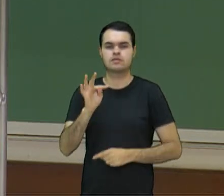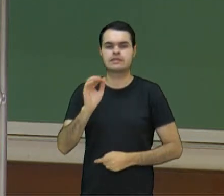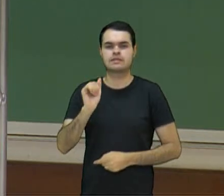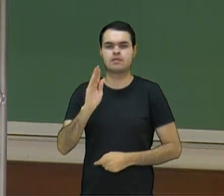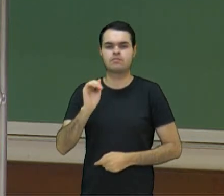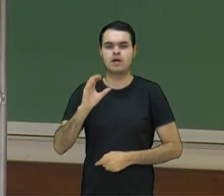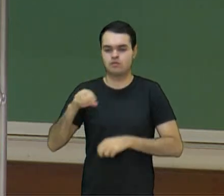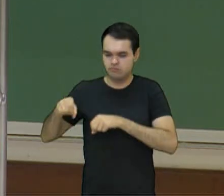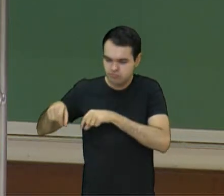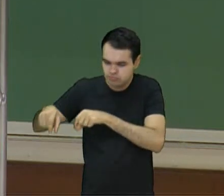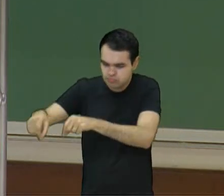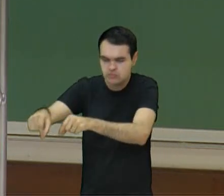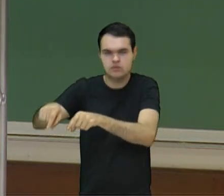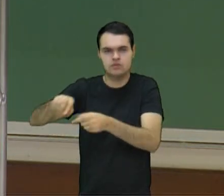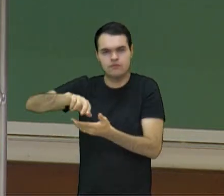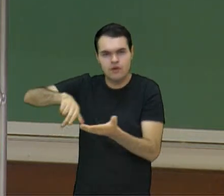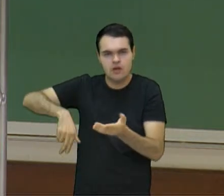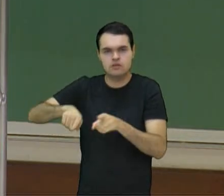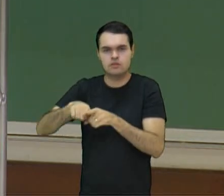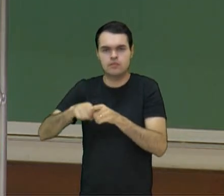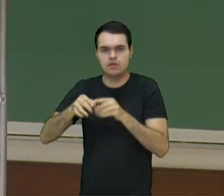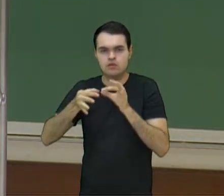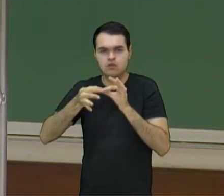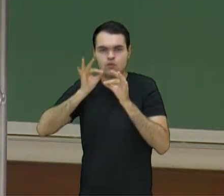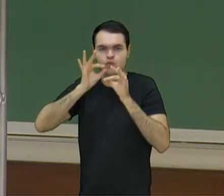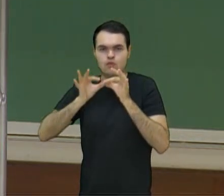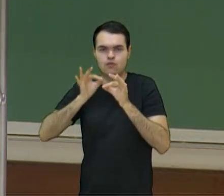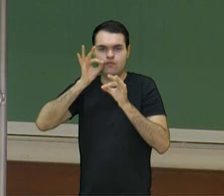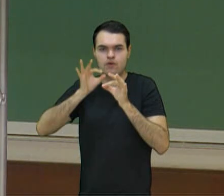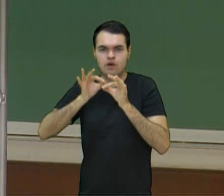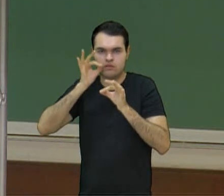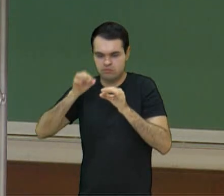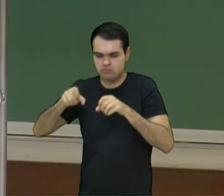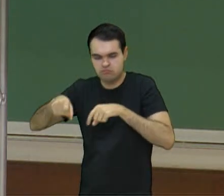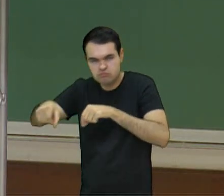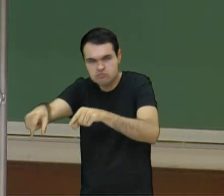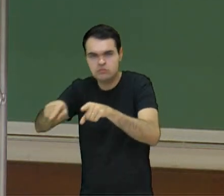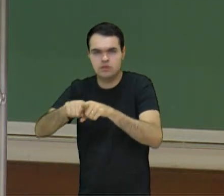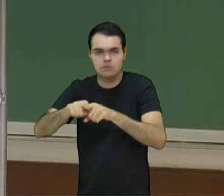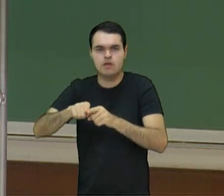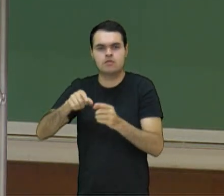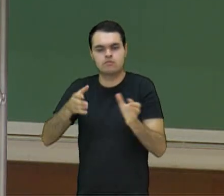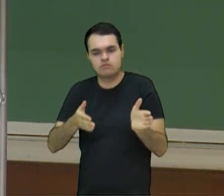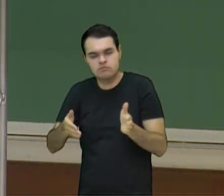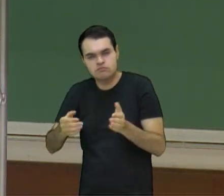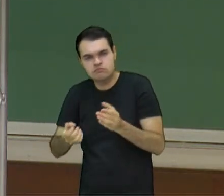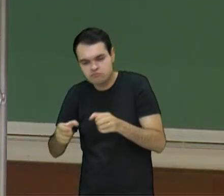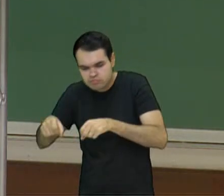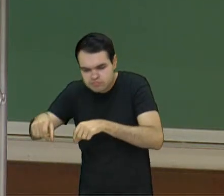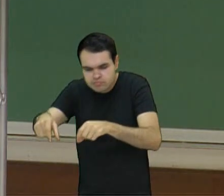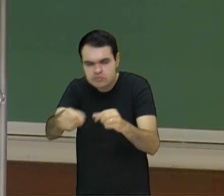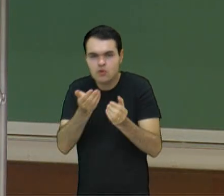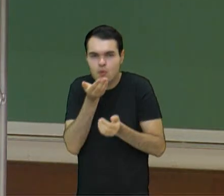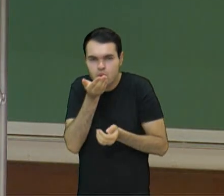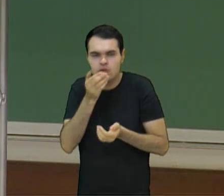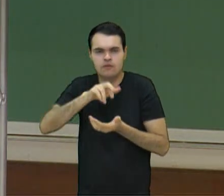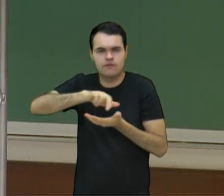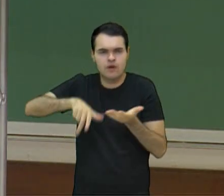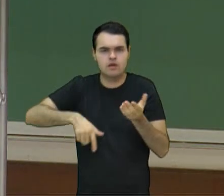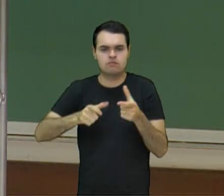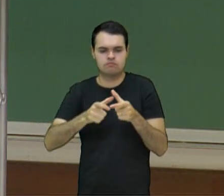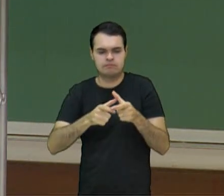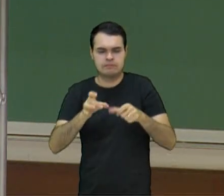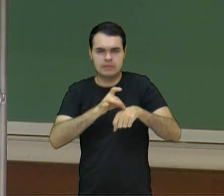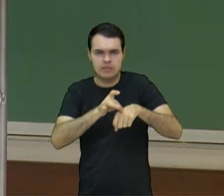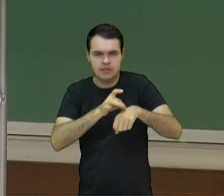dos parreirais, da uva, para a produção do vinho e a produção de trigo, reservas de gás natural, carvão,